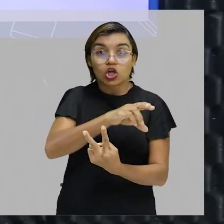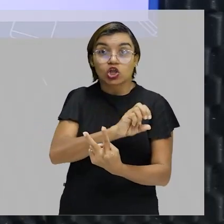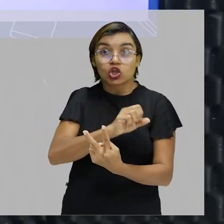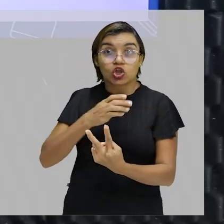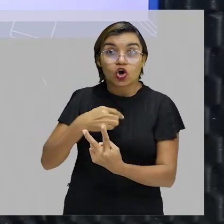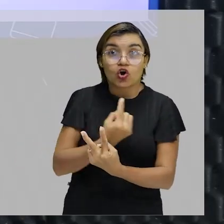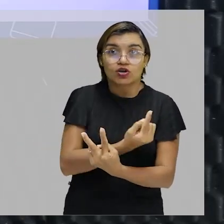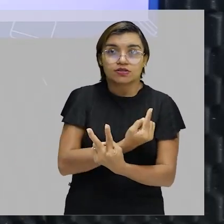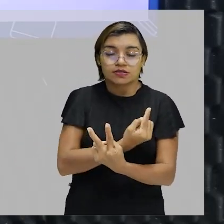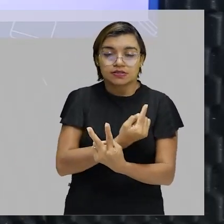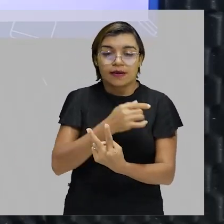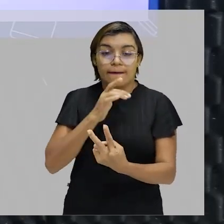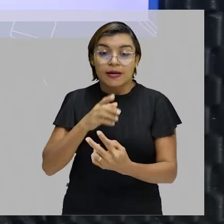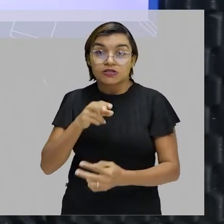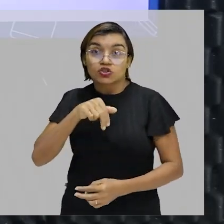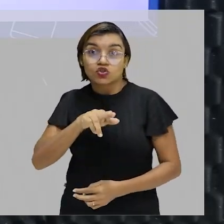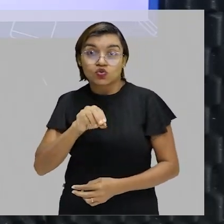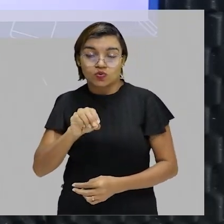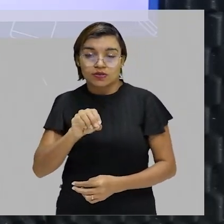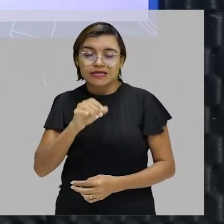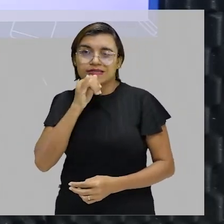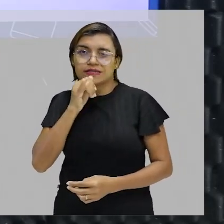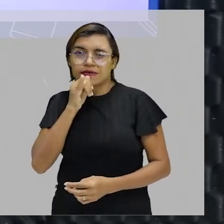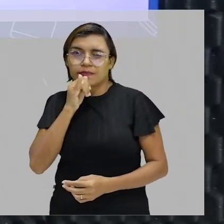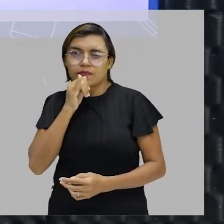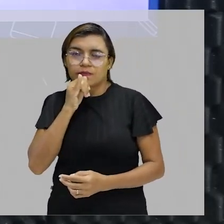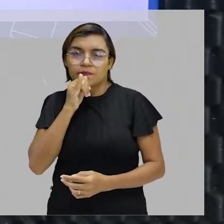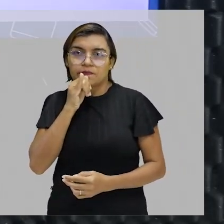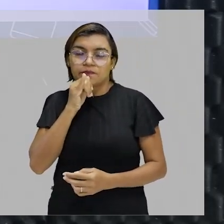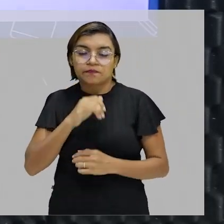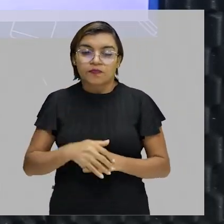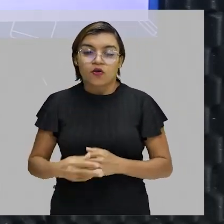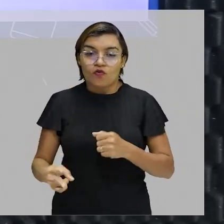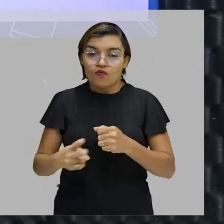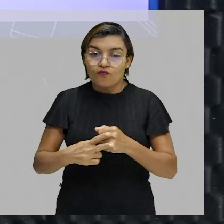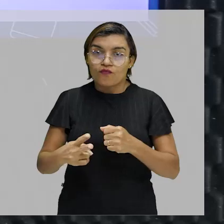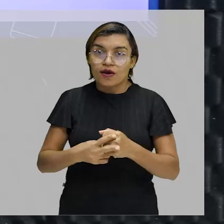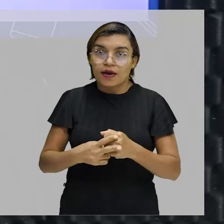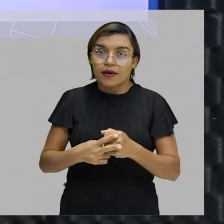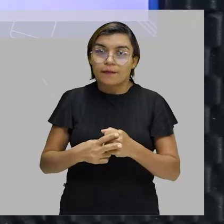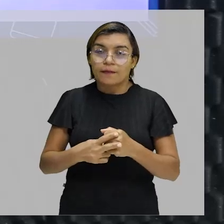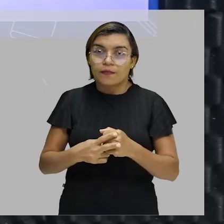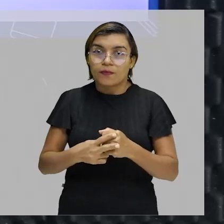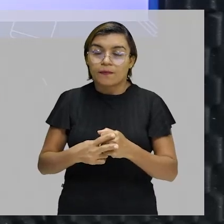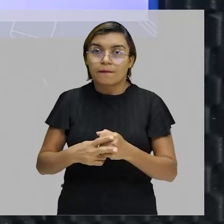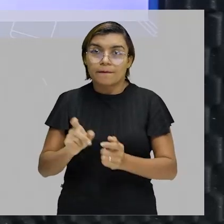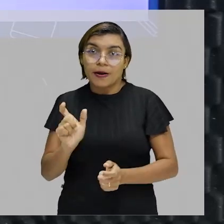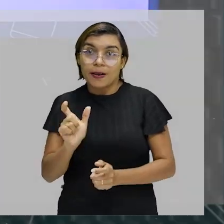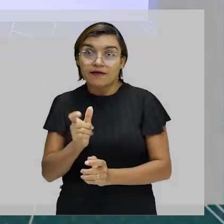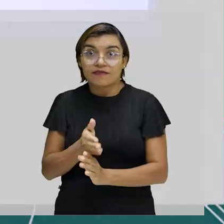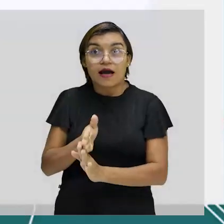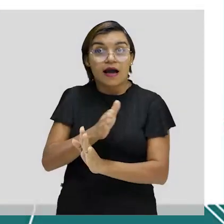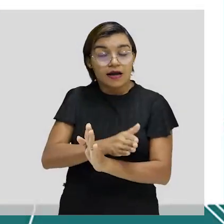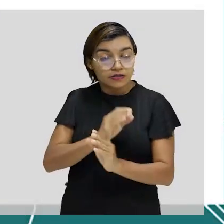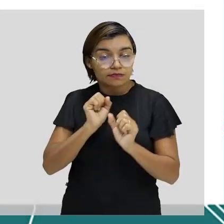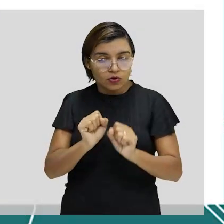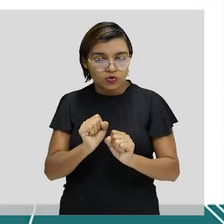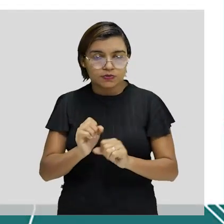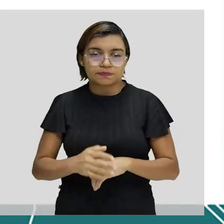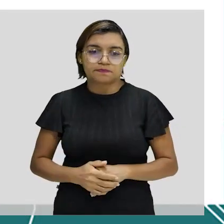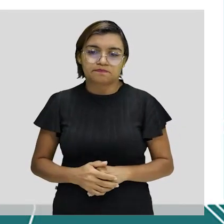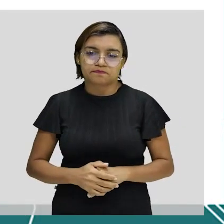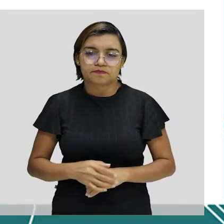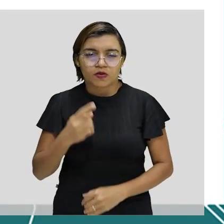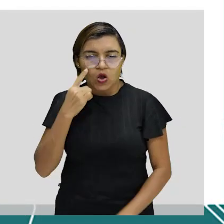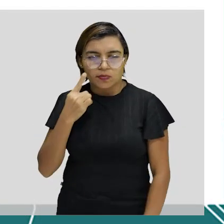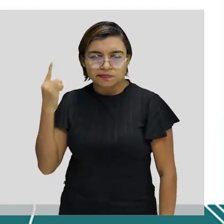Mas esse verbo pode vir deslocado, pode vir uma outra palavrinha antes. É isso que a regra diz. Outro, olha só,